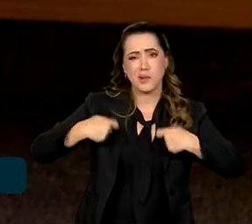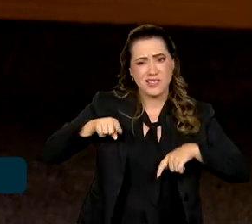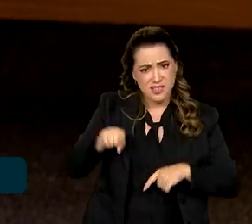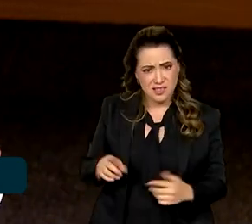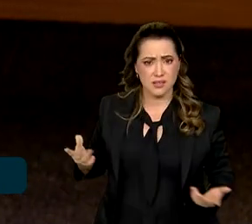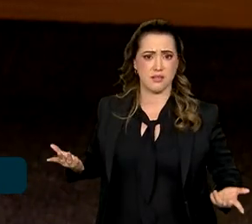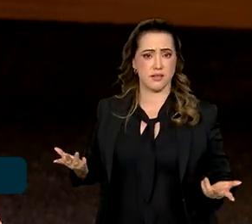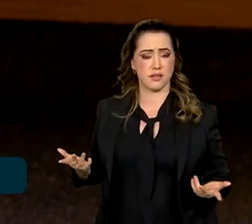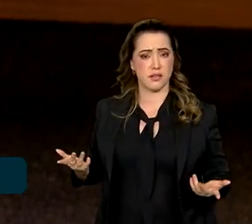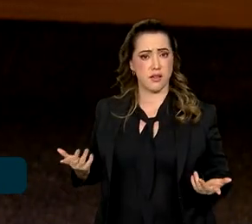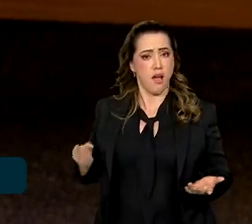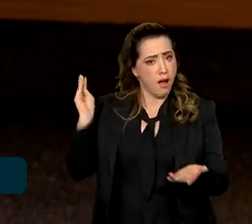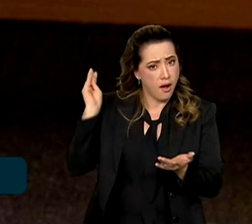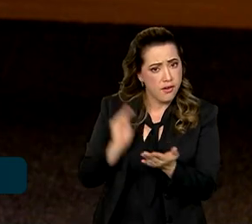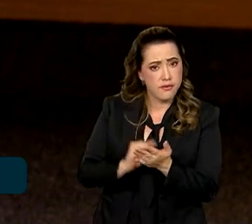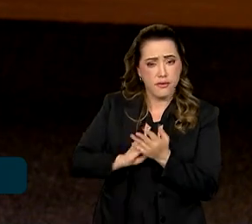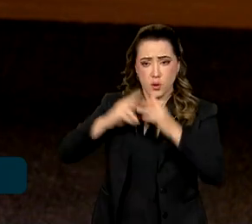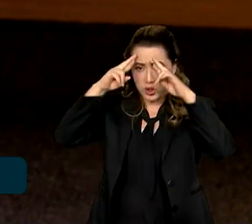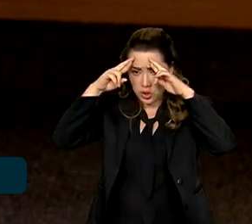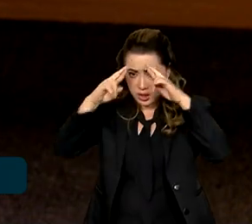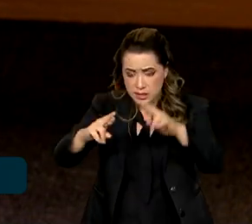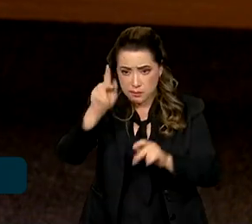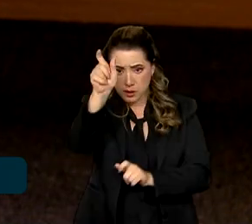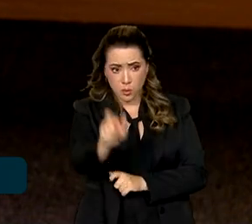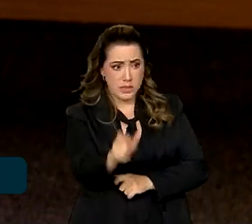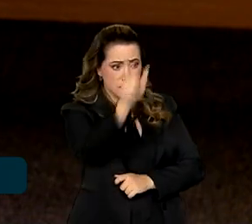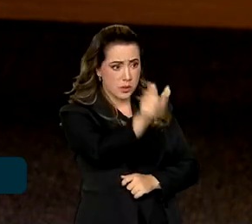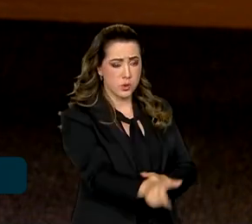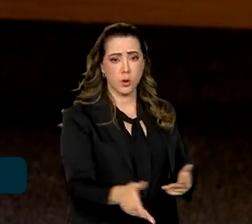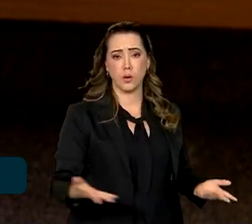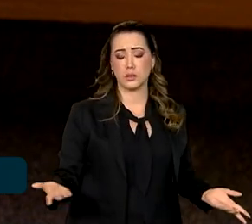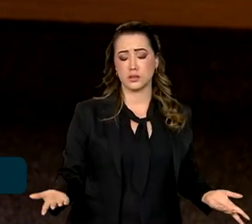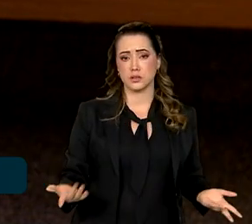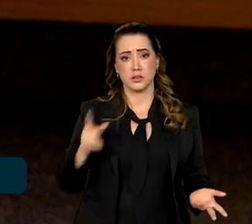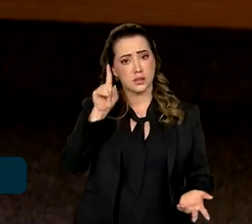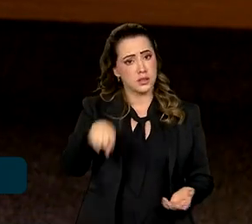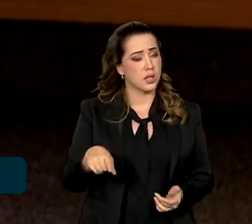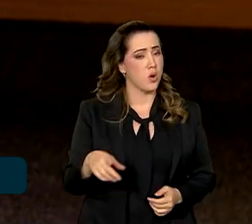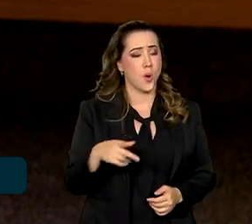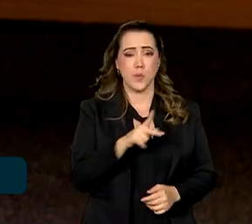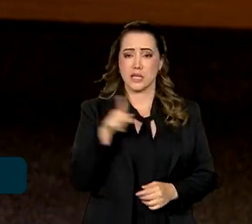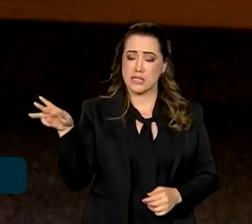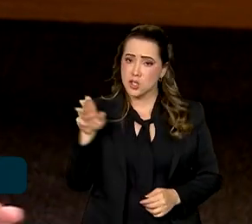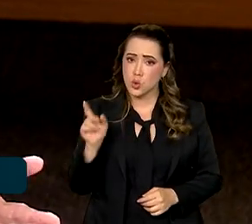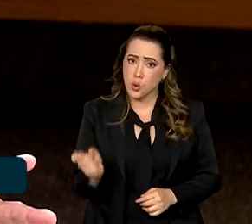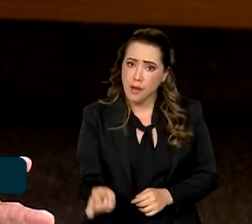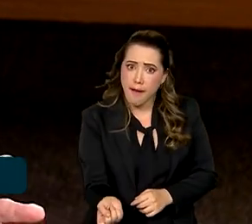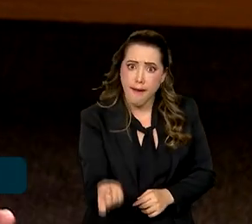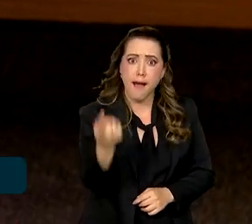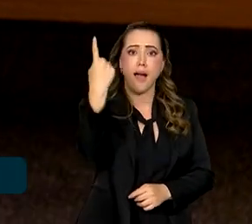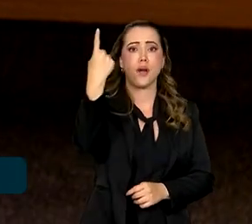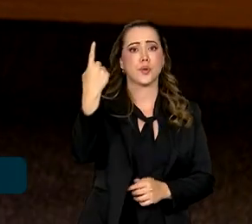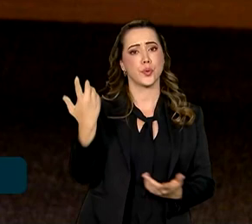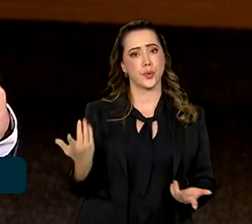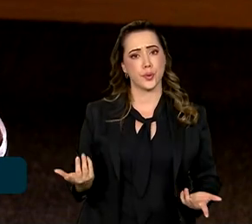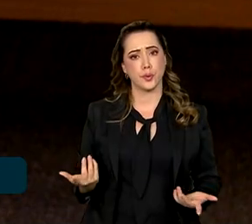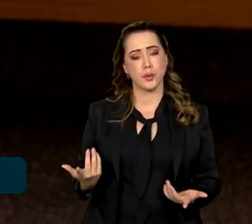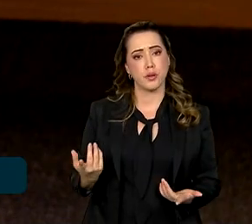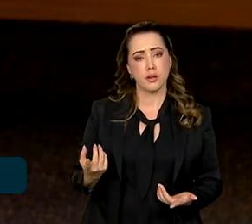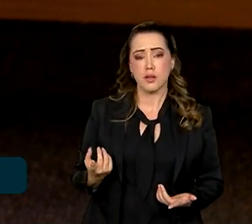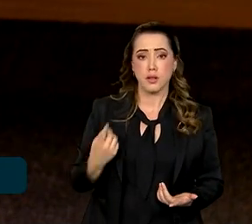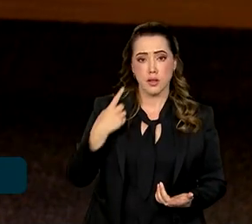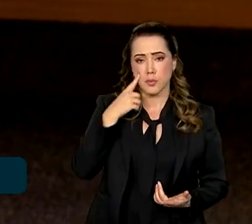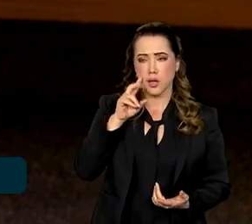o desrespeito ao ser humano. É um desses raros líderes, eu acho que a gente olha para